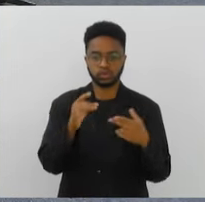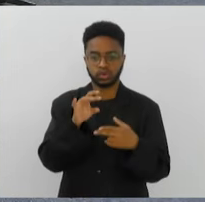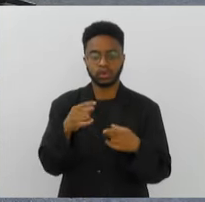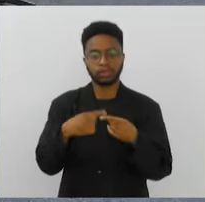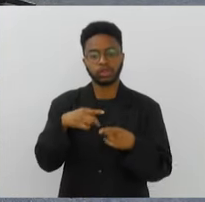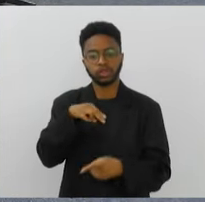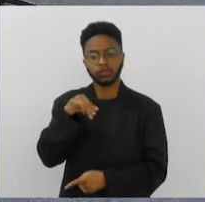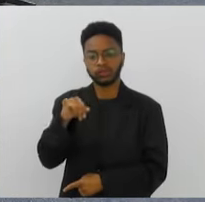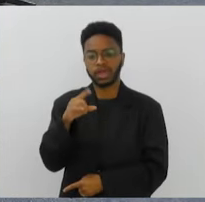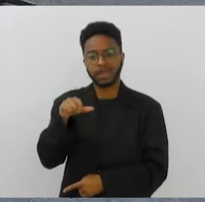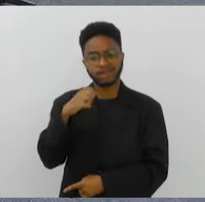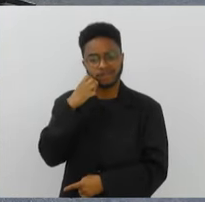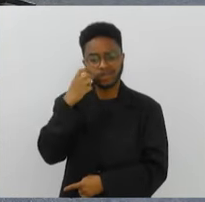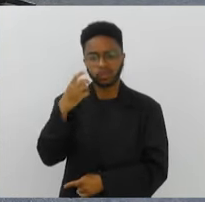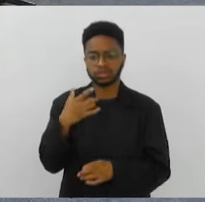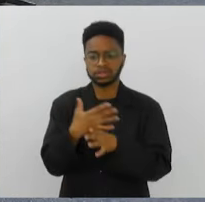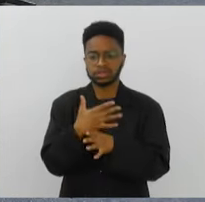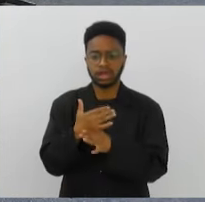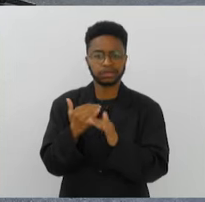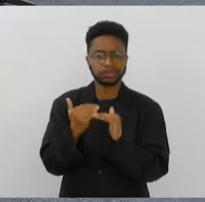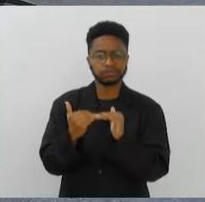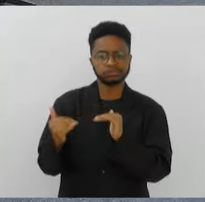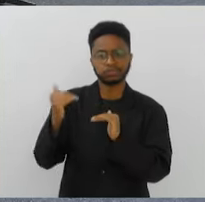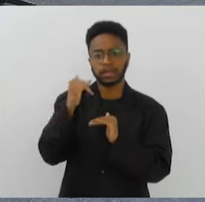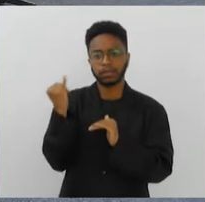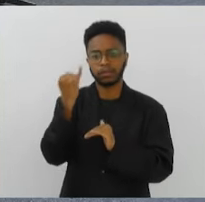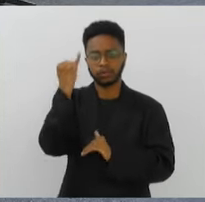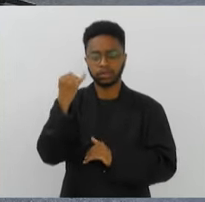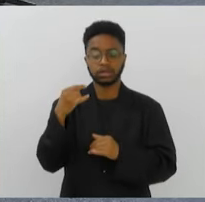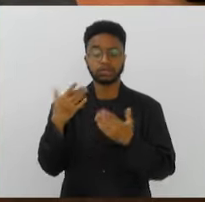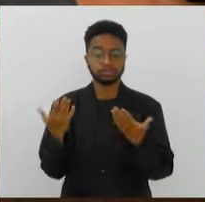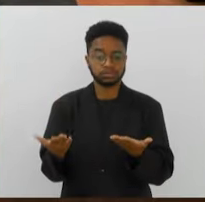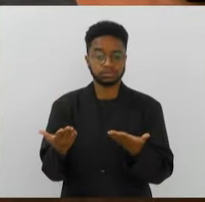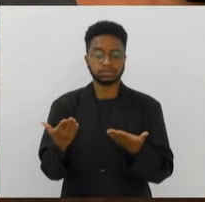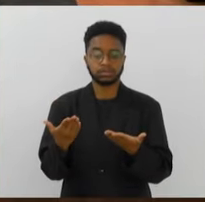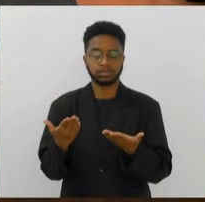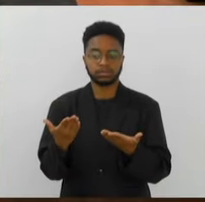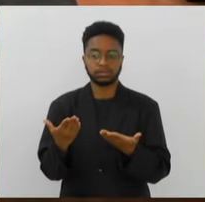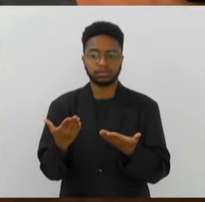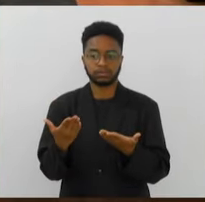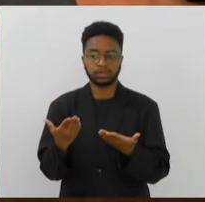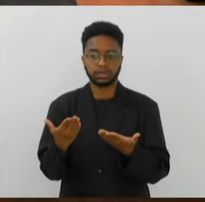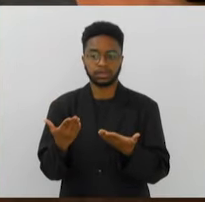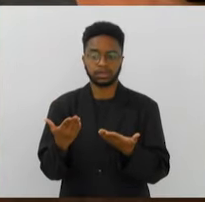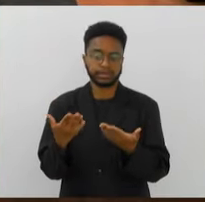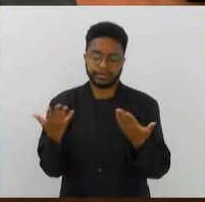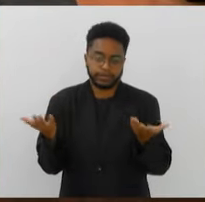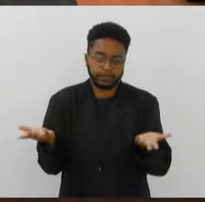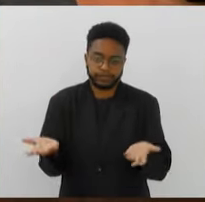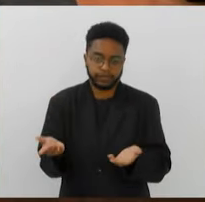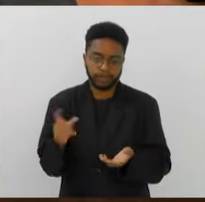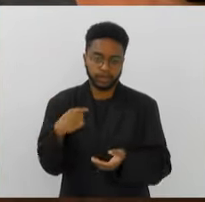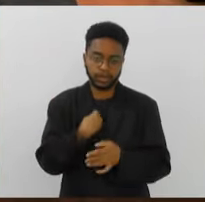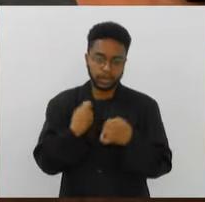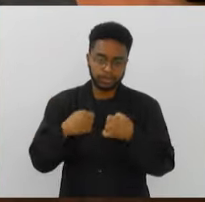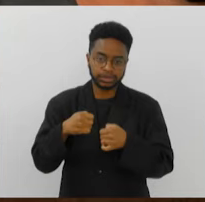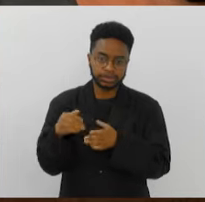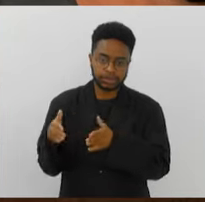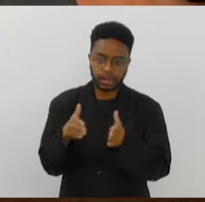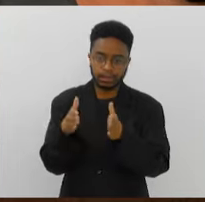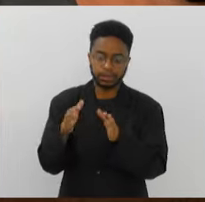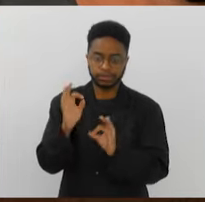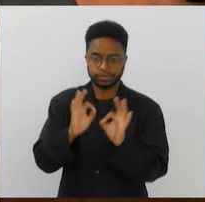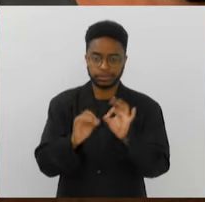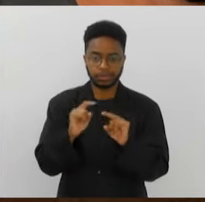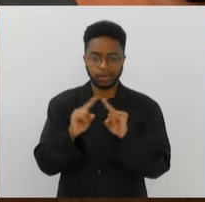Iguaçu, município próspero, essa vergonha que é o seu município. Então, assim, cara, mas enfim, tem que traçar uma linha reta e fazer o bem e não